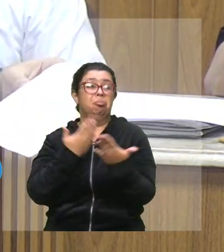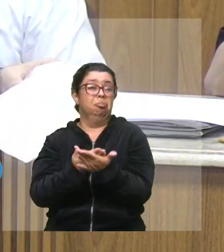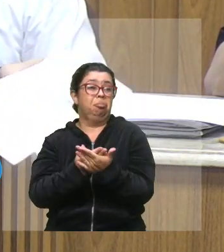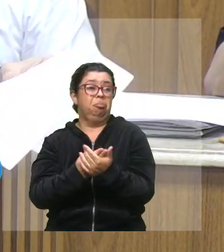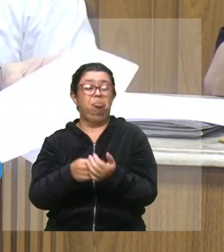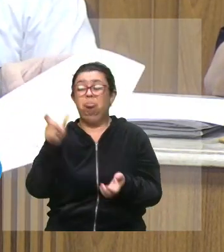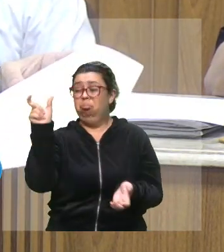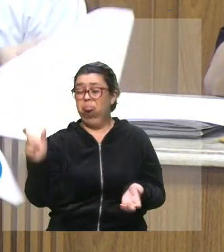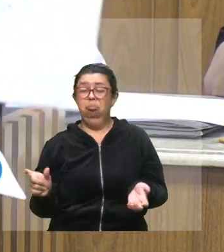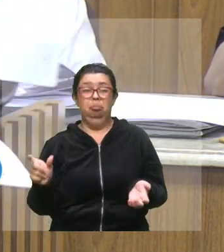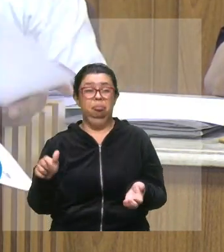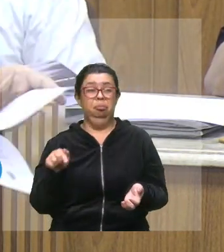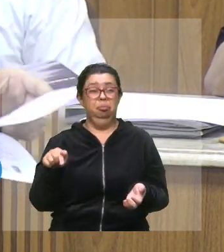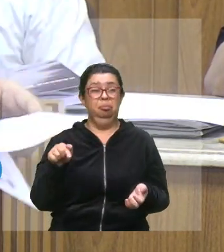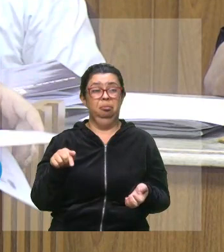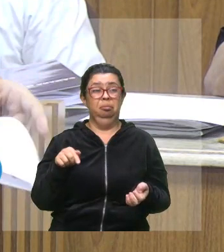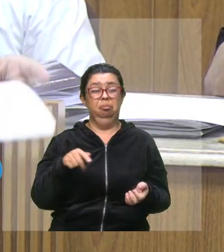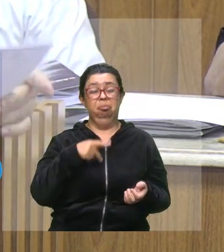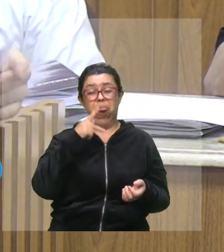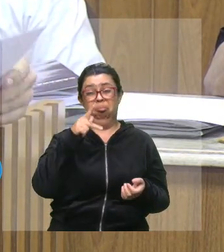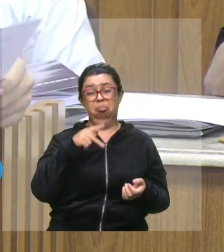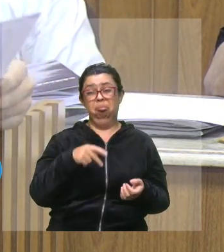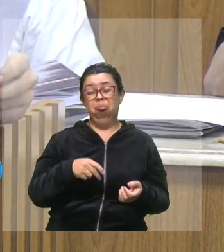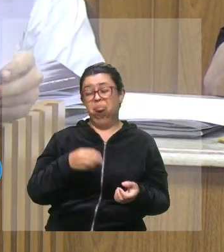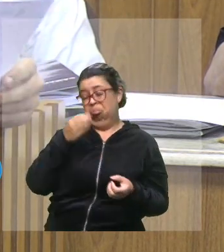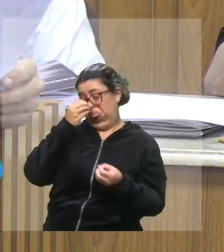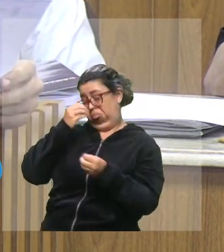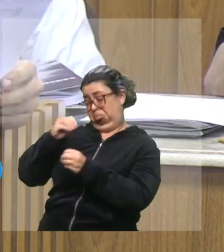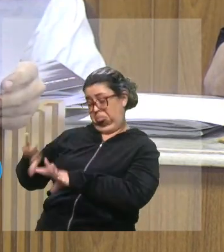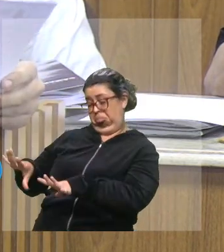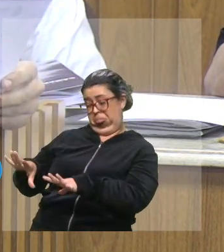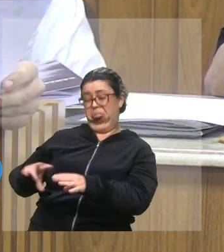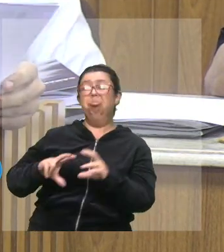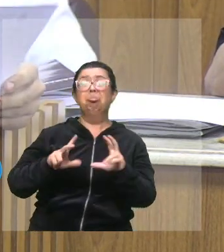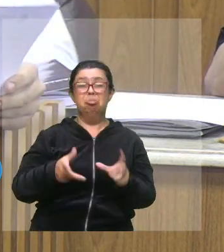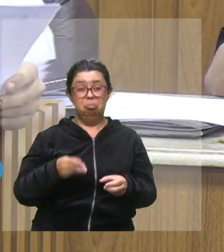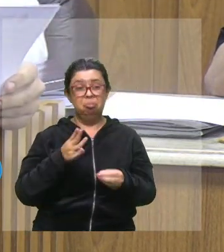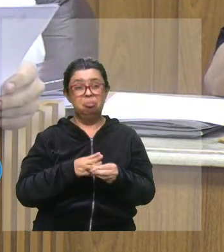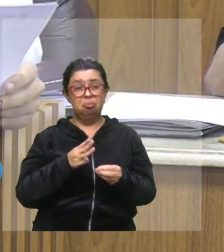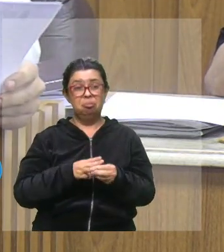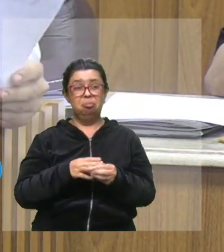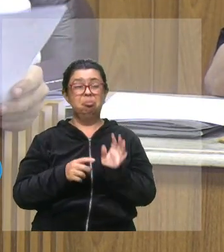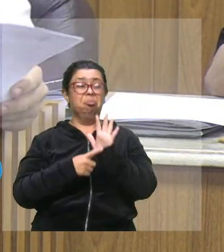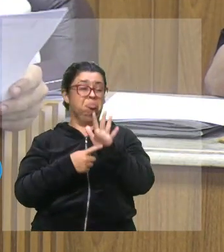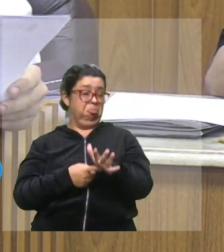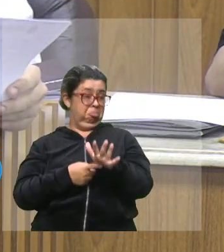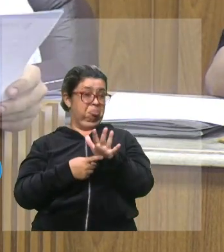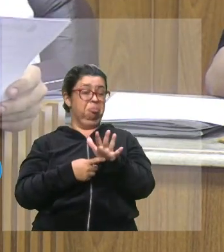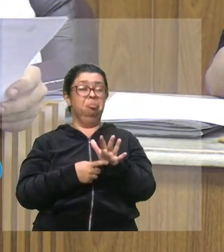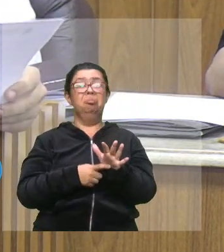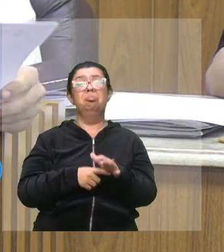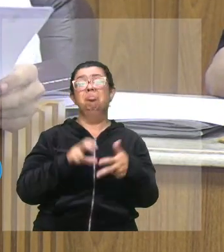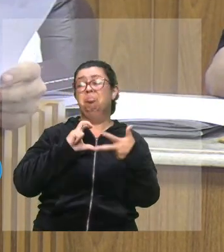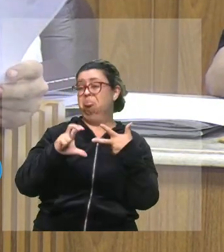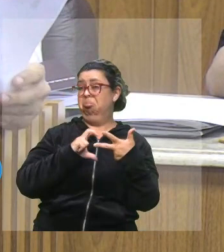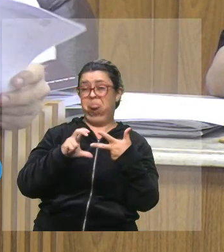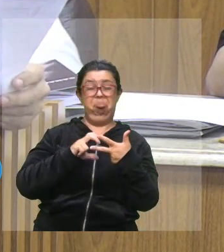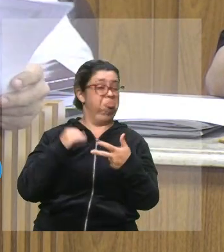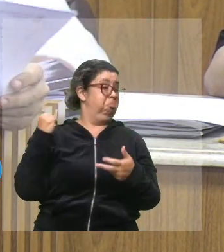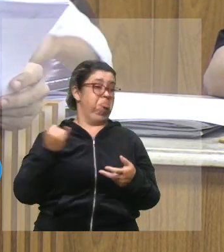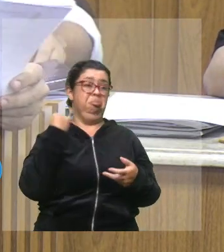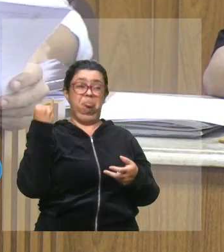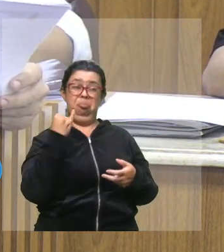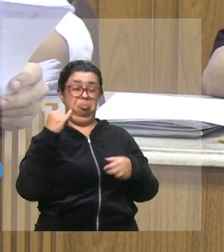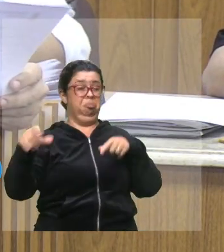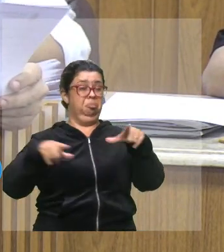daqui menospreza a Câmara Municipal, mostra que o Poder Executivo não nos leva a sério, não leva a sério o trabalho que a